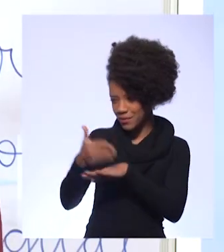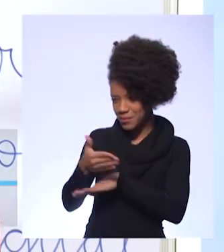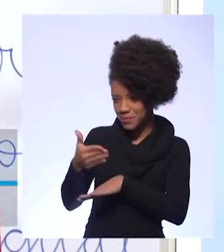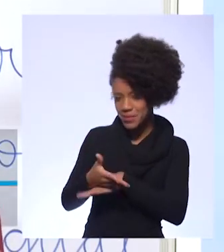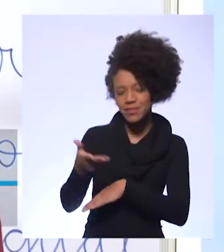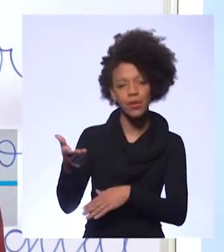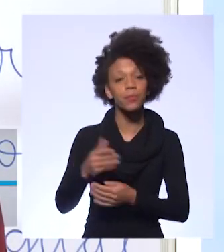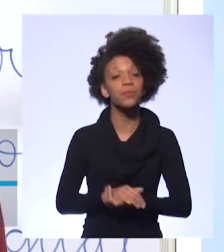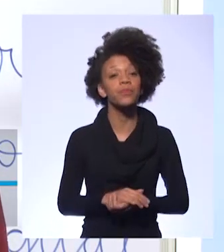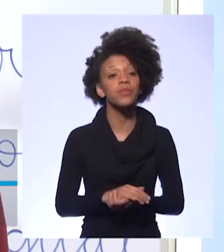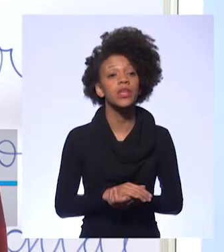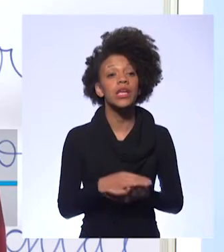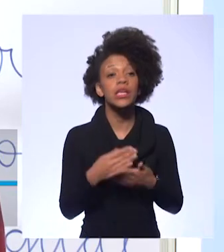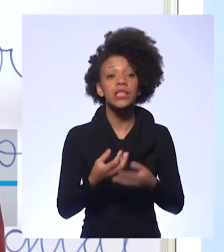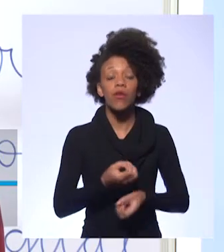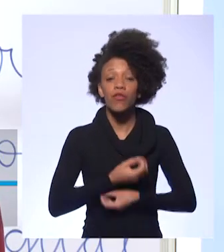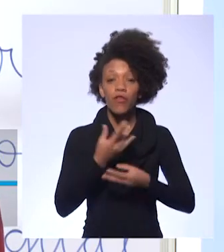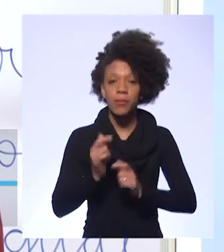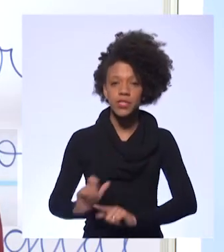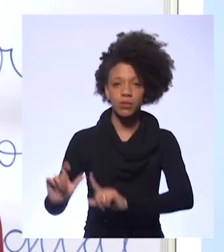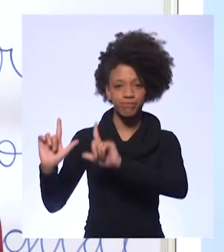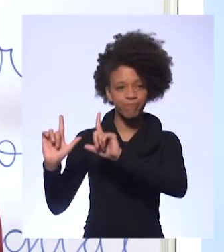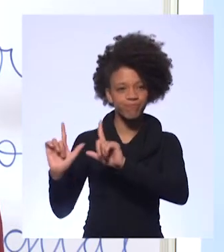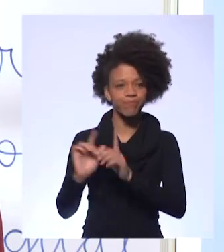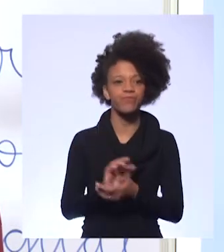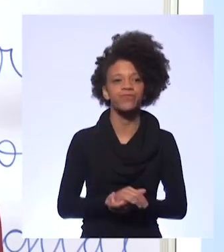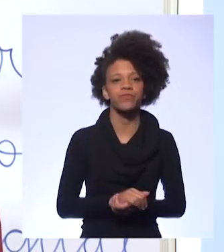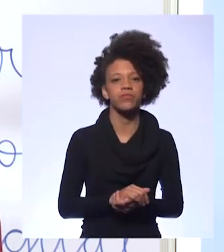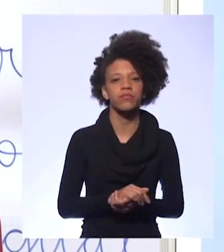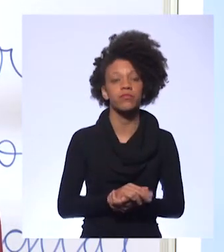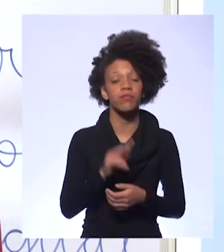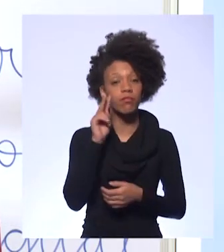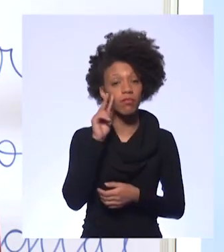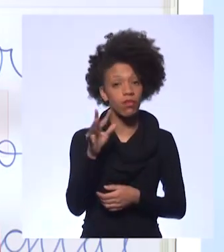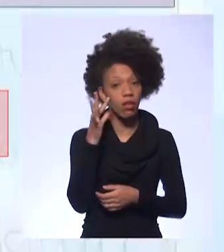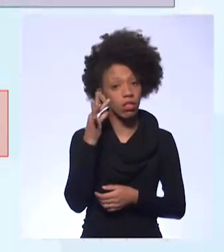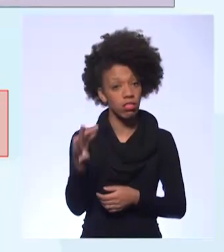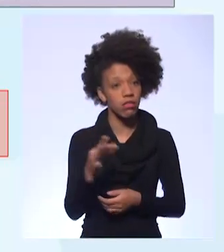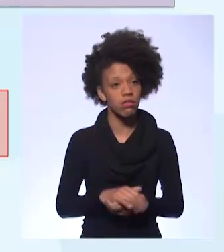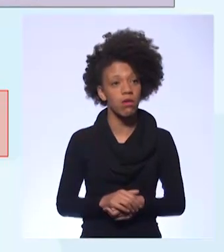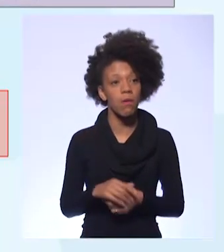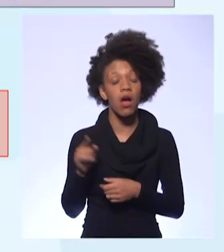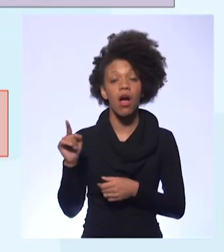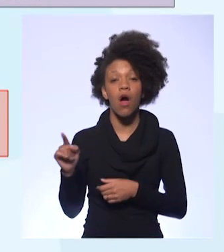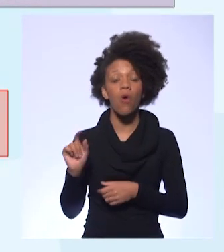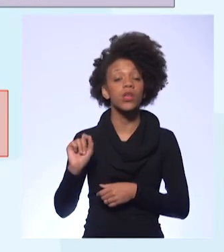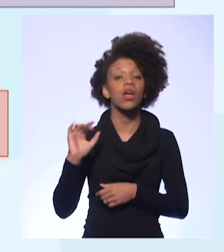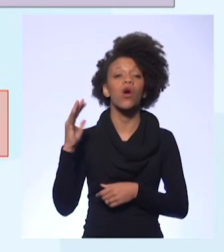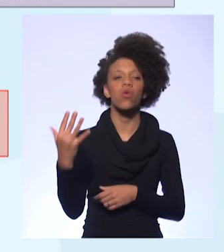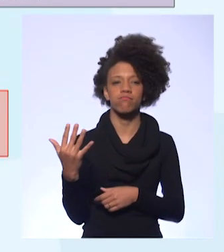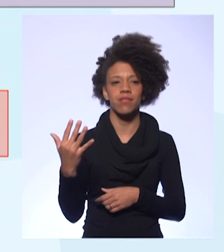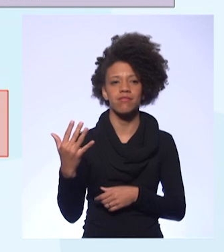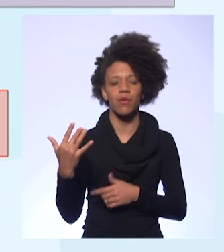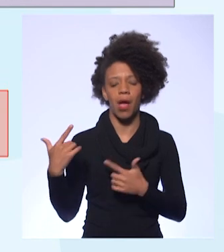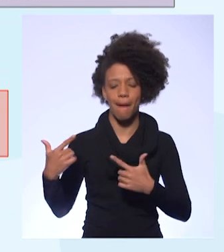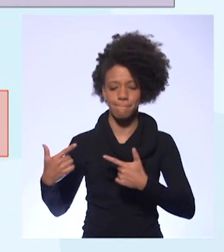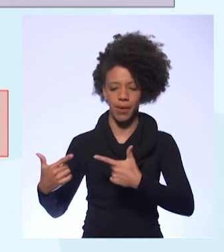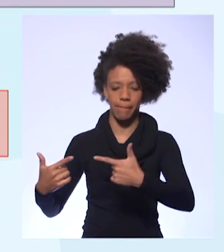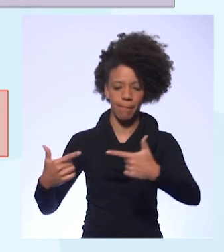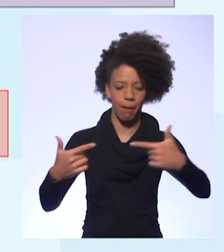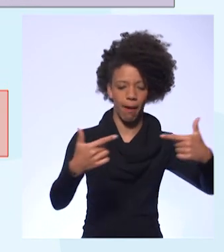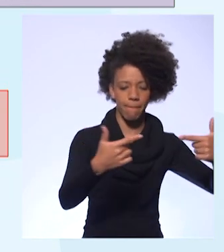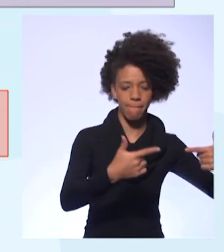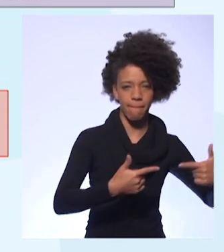pela participação então mais uma informação na tela para vocês olha só as consequências né dessas batalhas